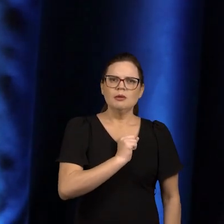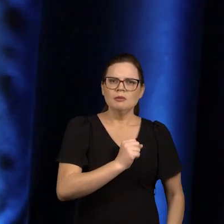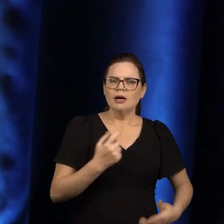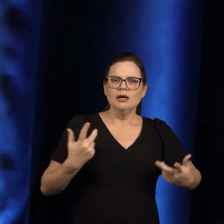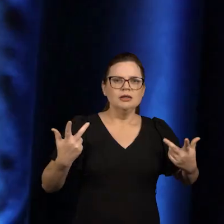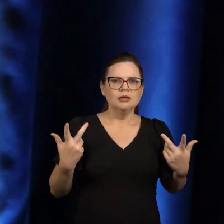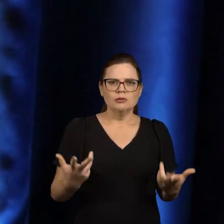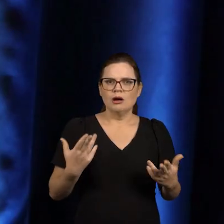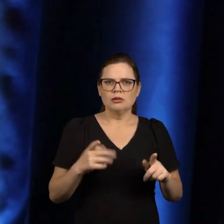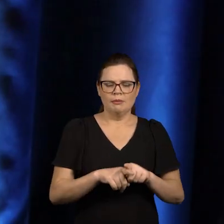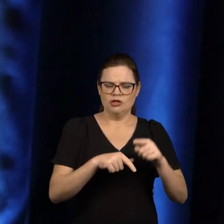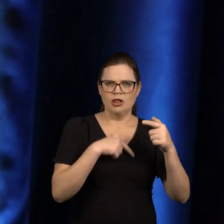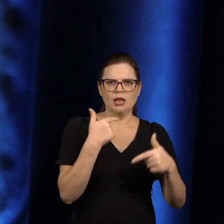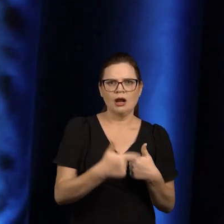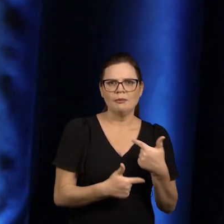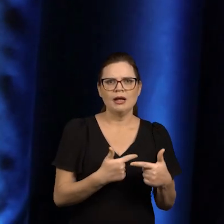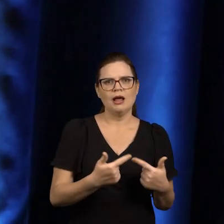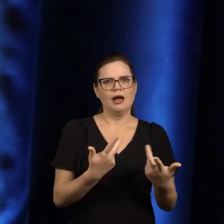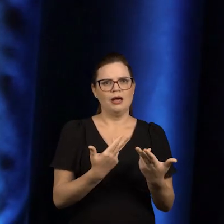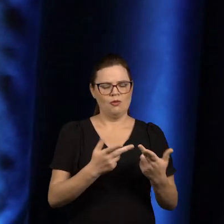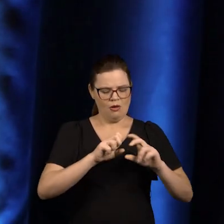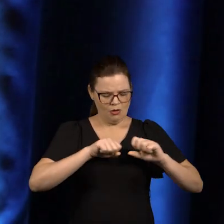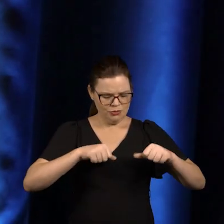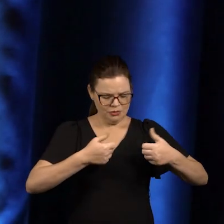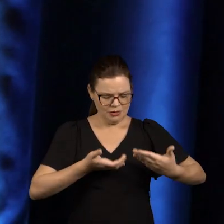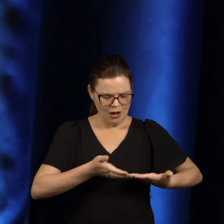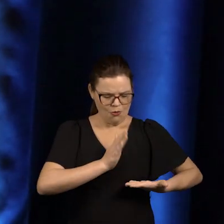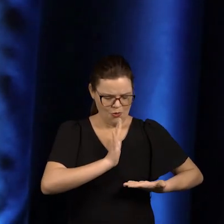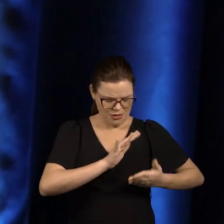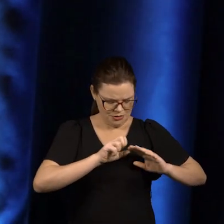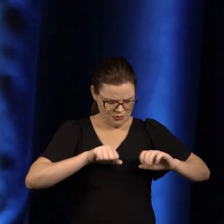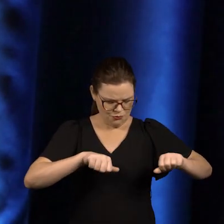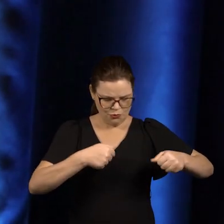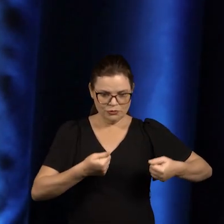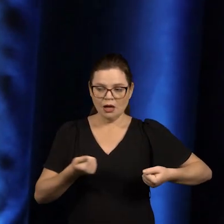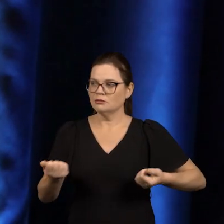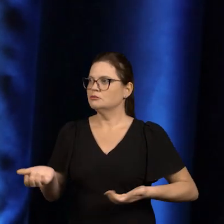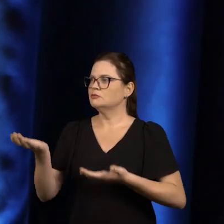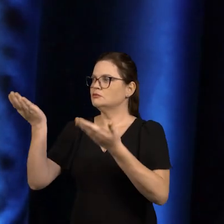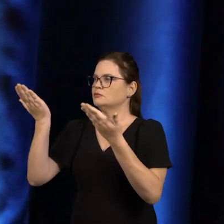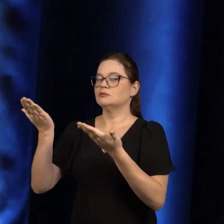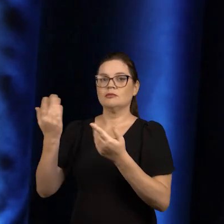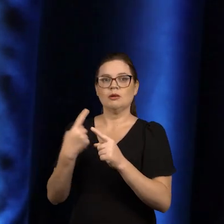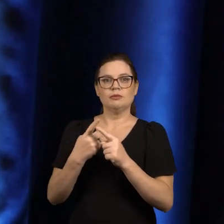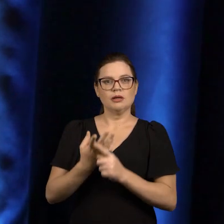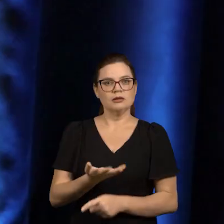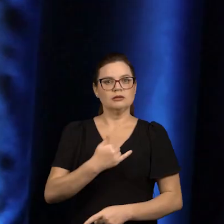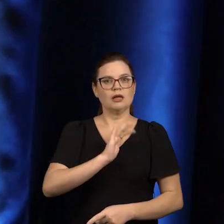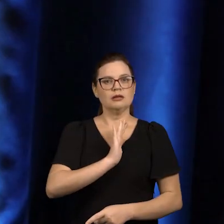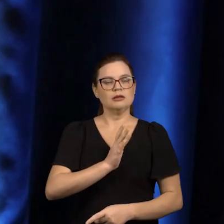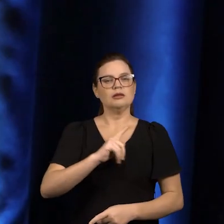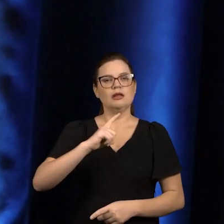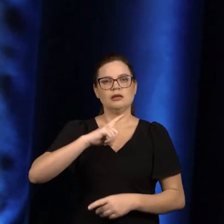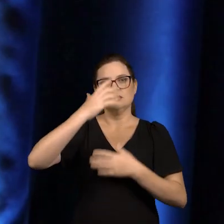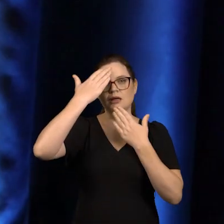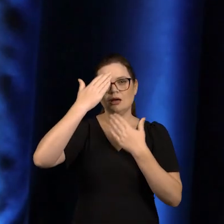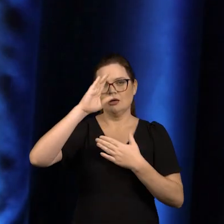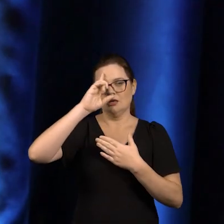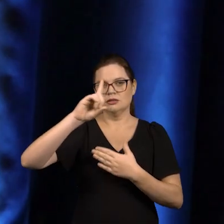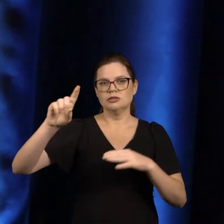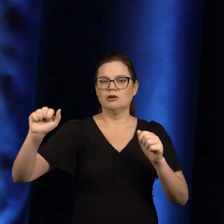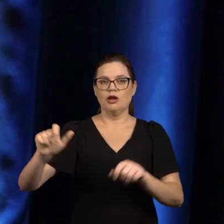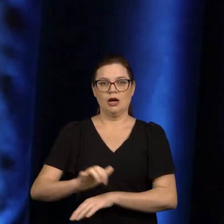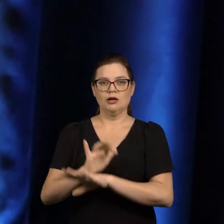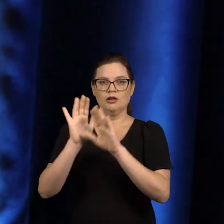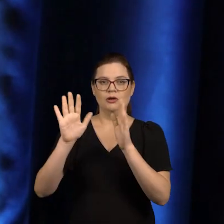um altar diante dele. Do nosso coração deve haver esse altar erguido para a glória de